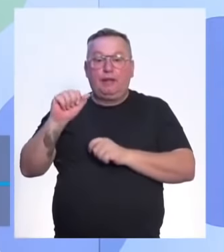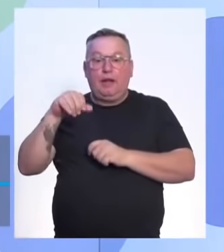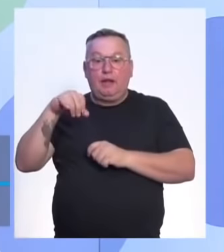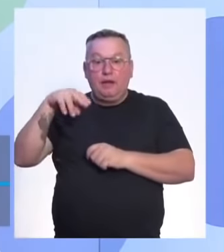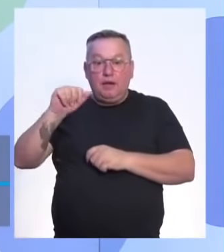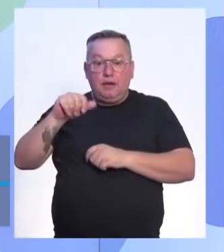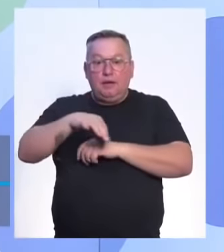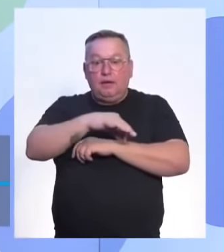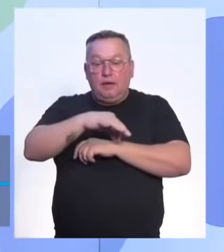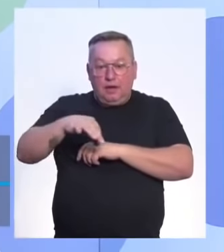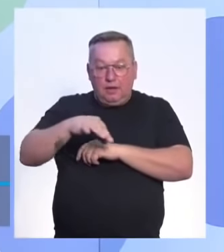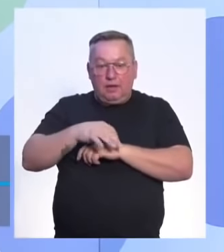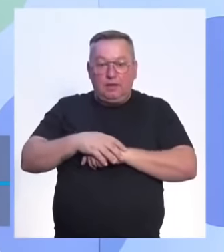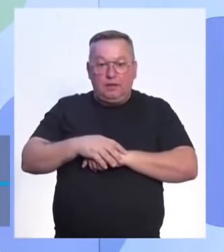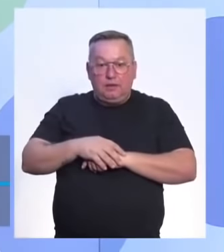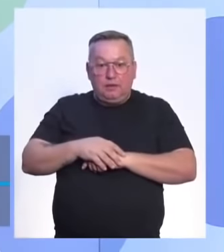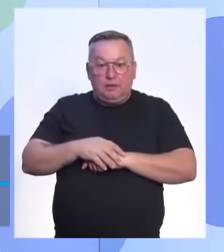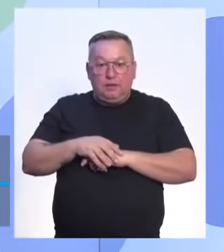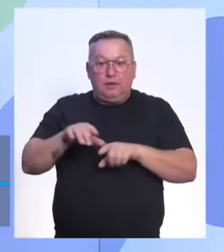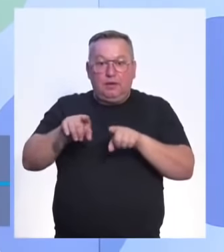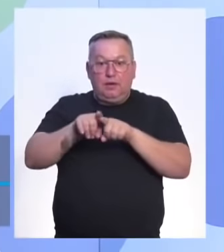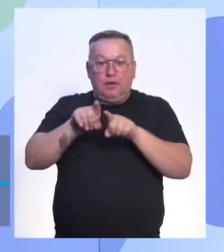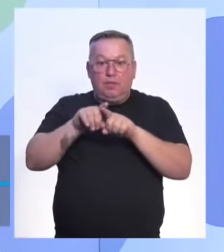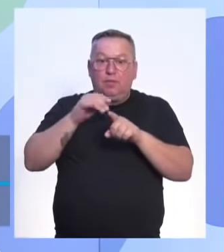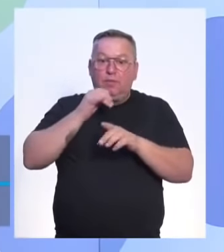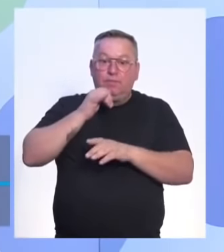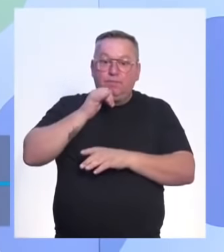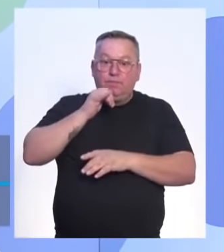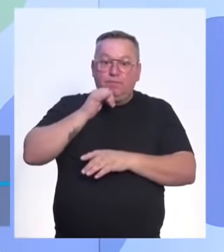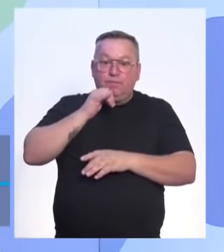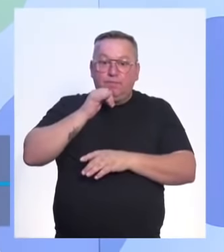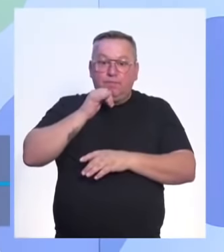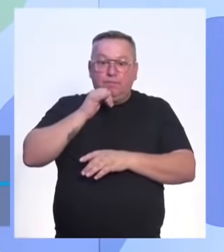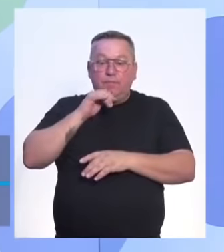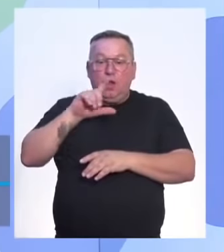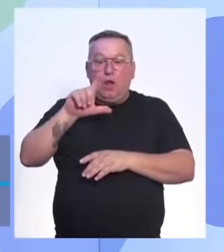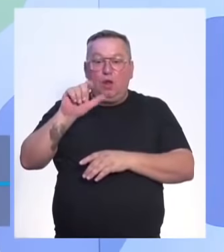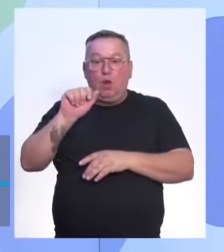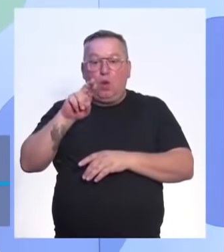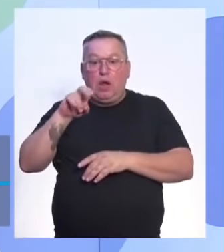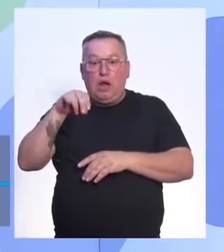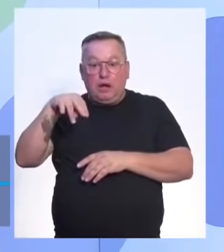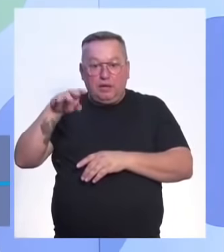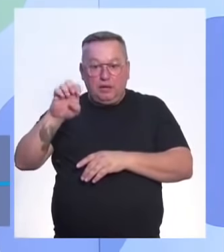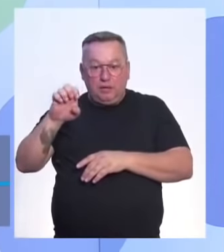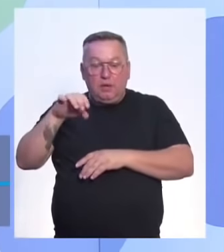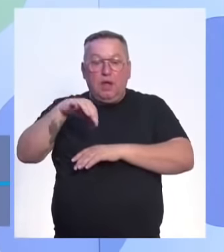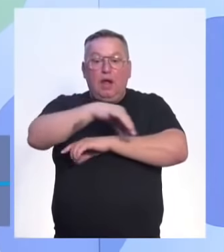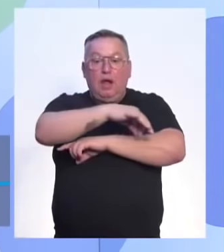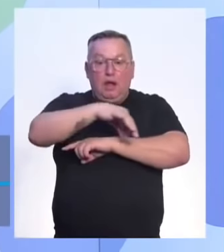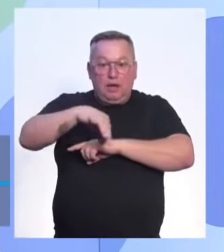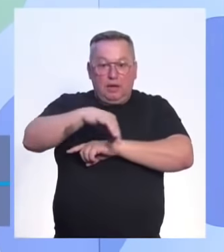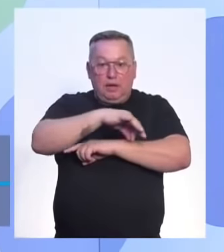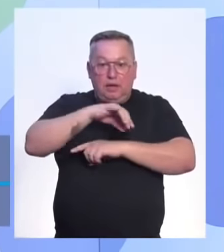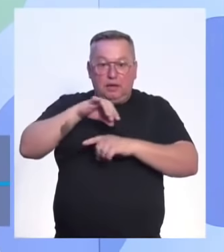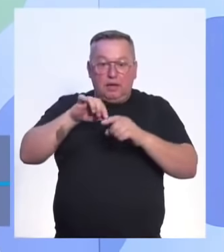colocou a régua e a trena. Eu tenho, por exemplo, ó, a Lohane, ela colocou a régua, a fita métrica.